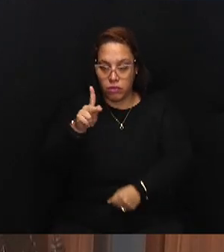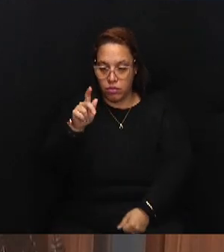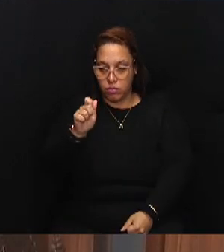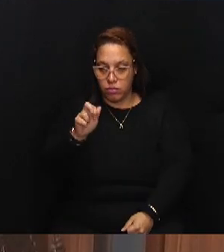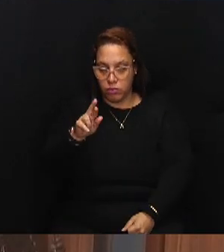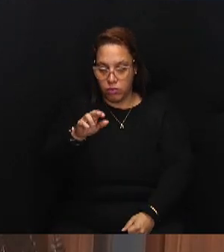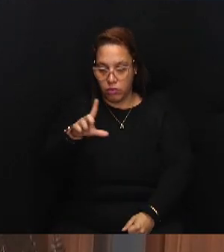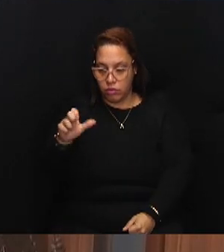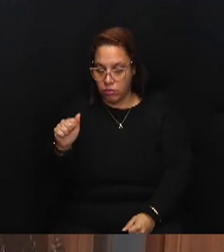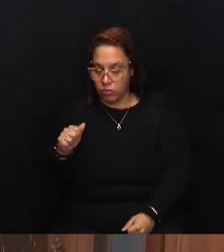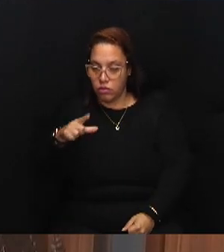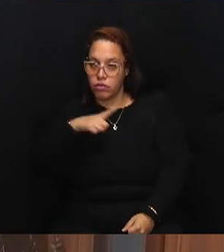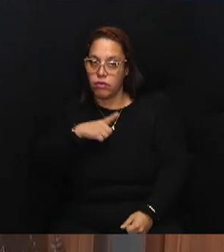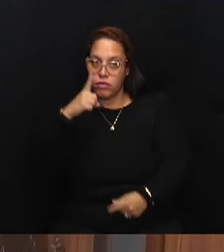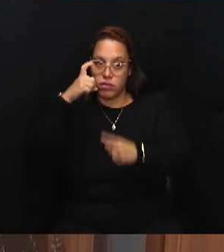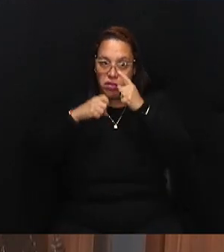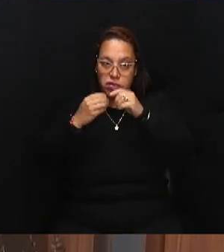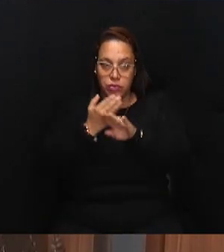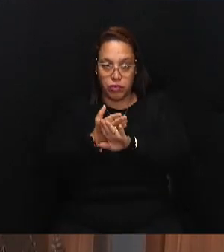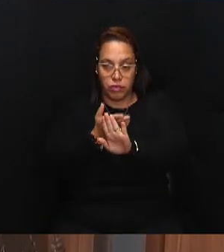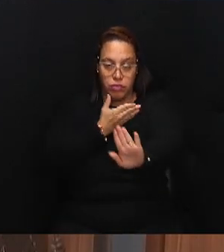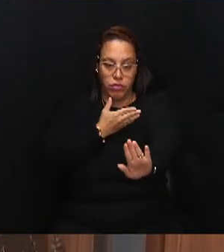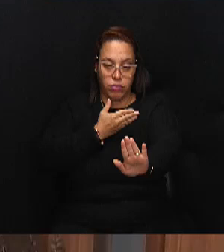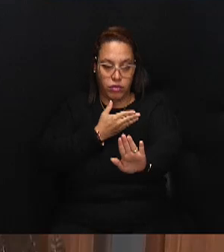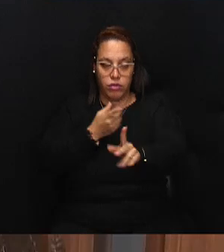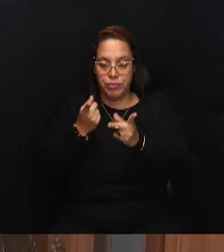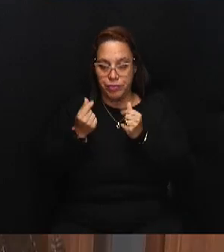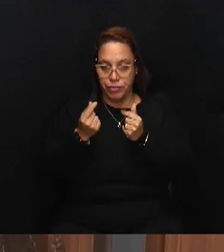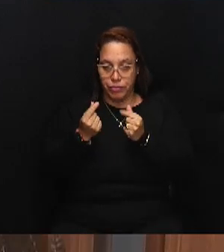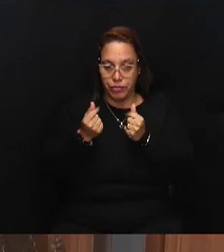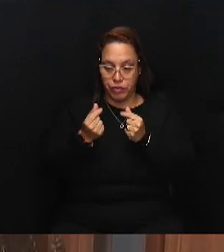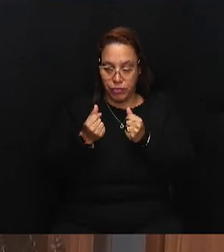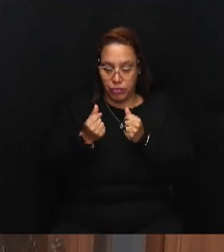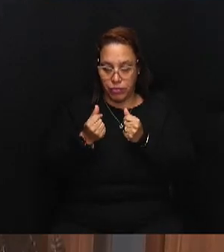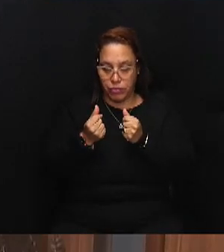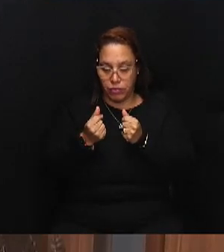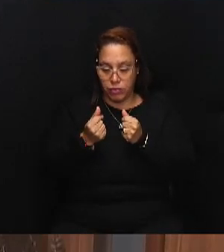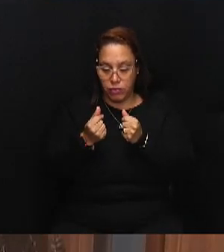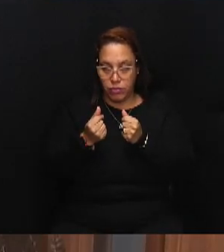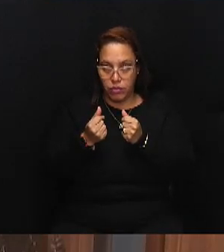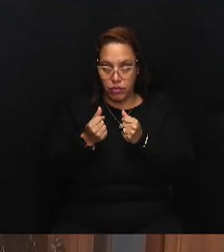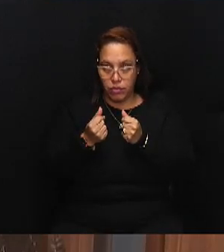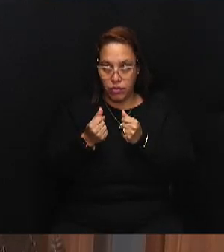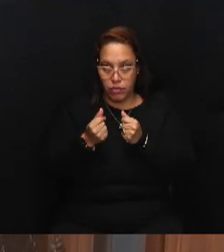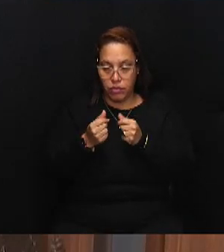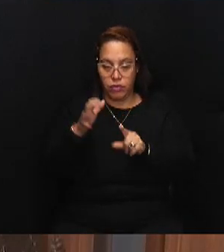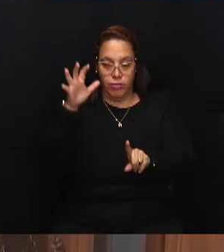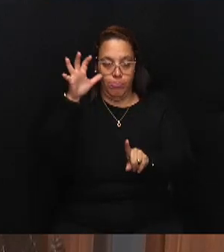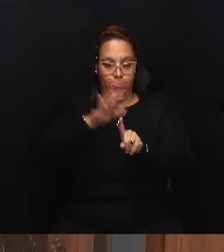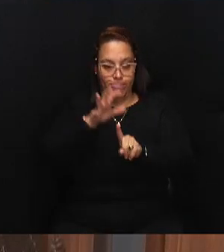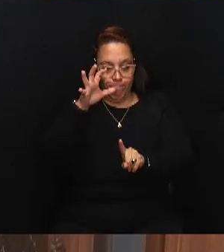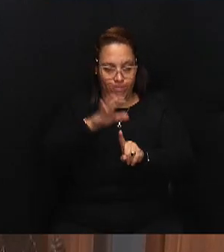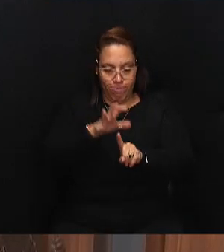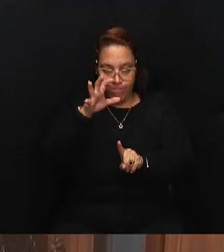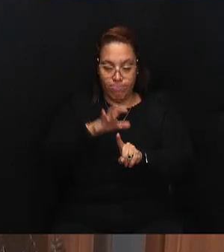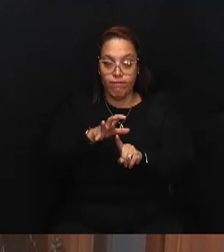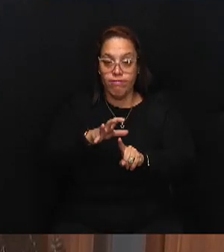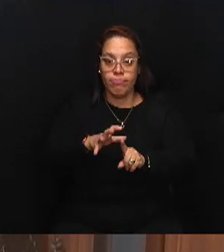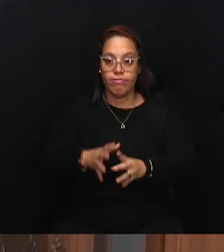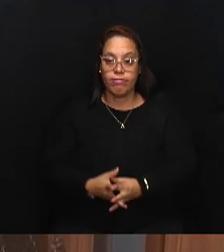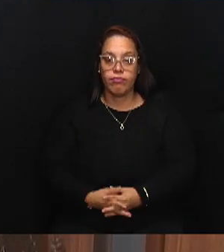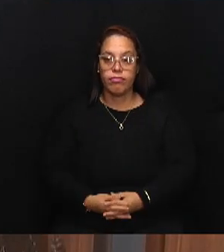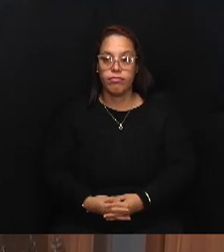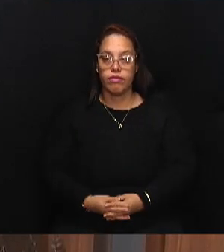violência da exclusão, violência econômica, o assédio, né, contra